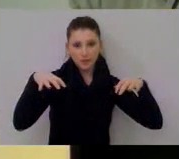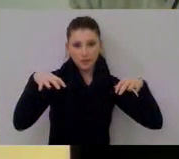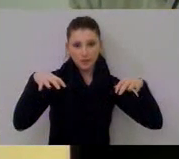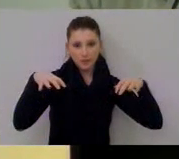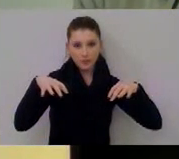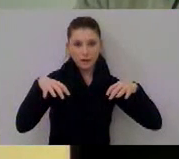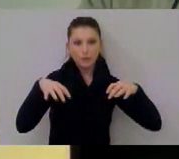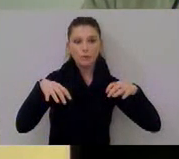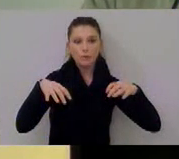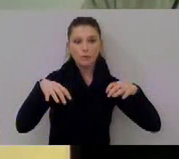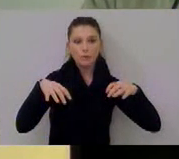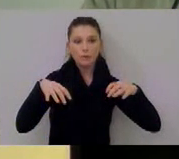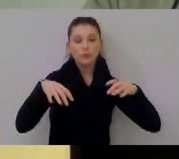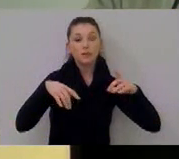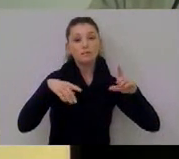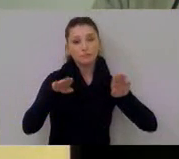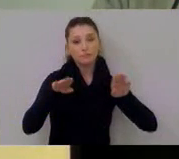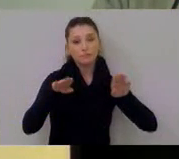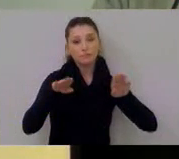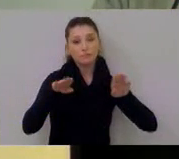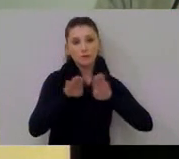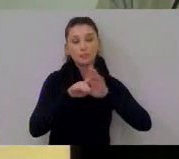televisão TV.